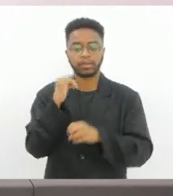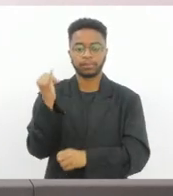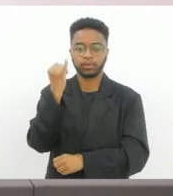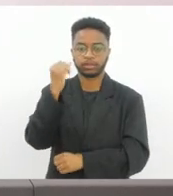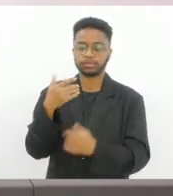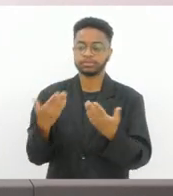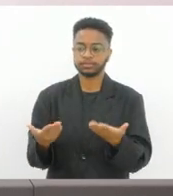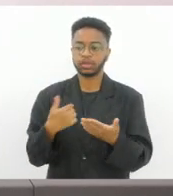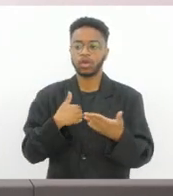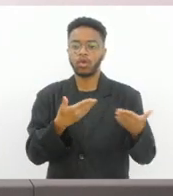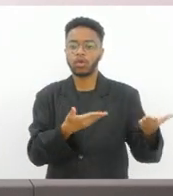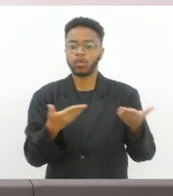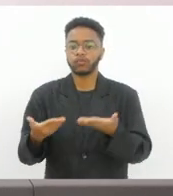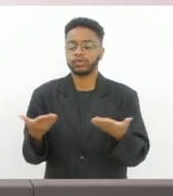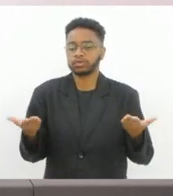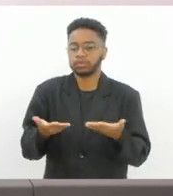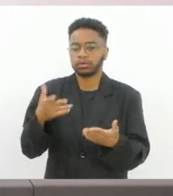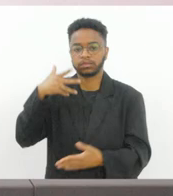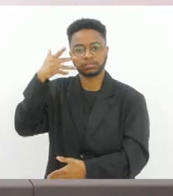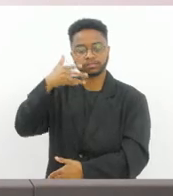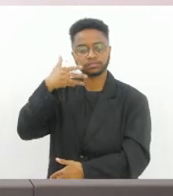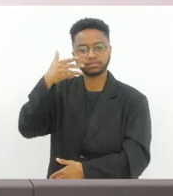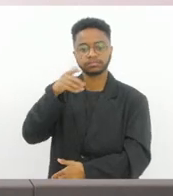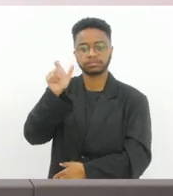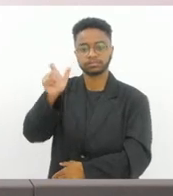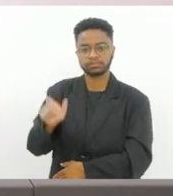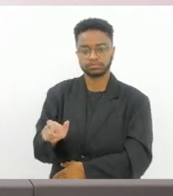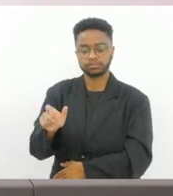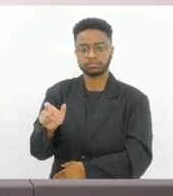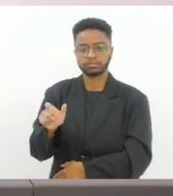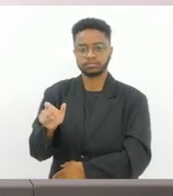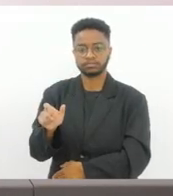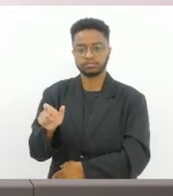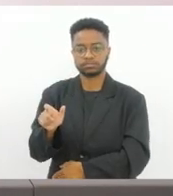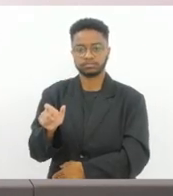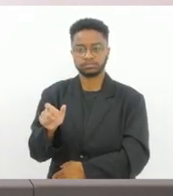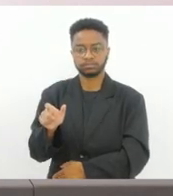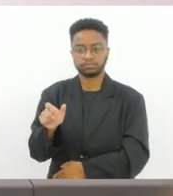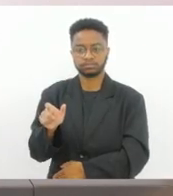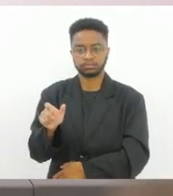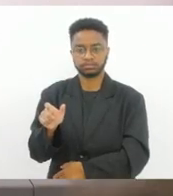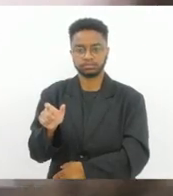a fazer o uso da fala a senhora...